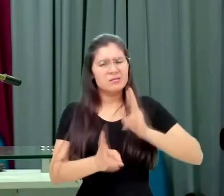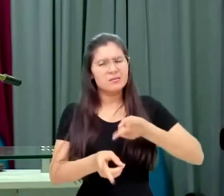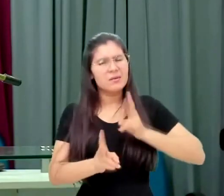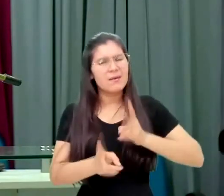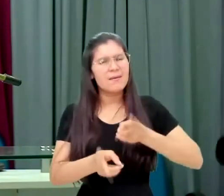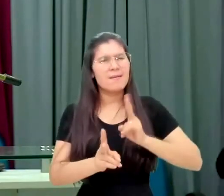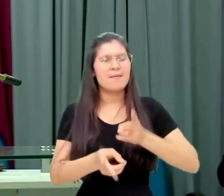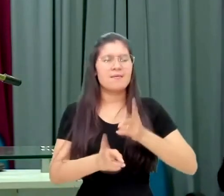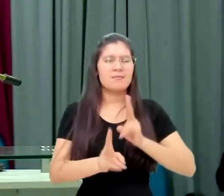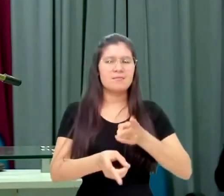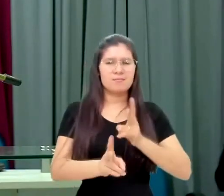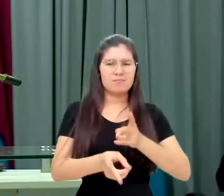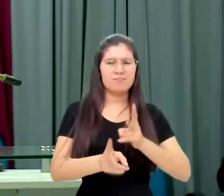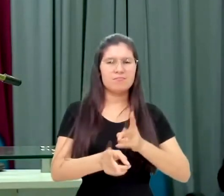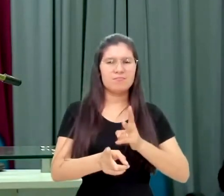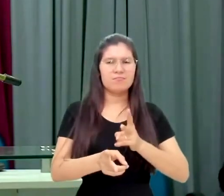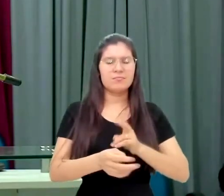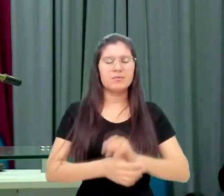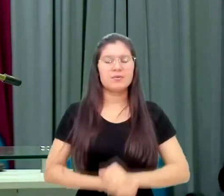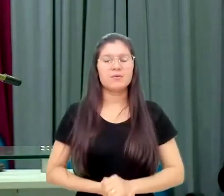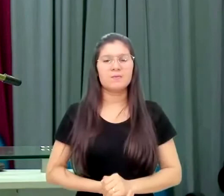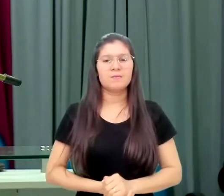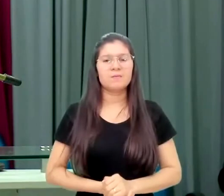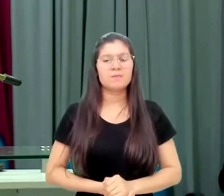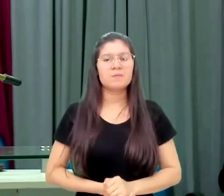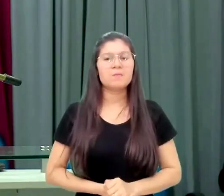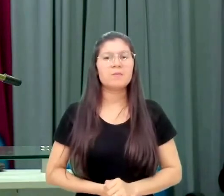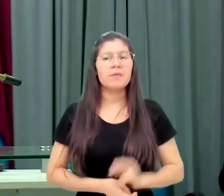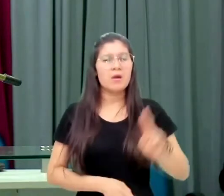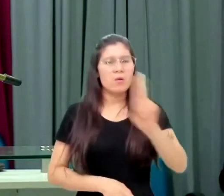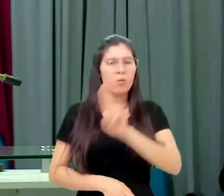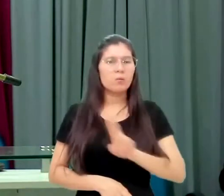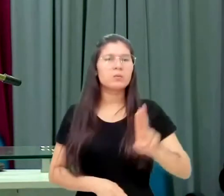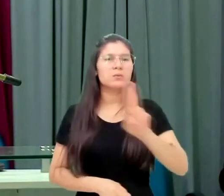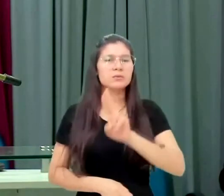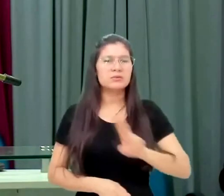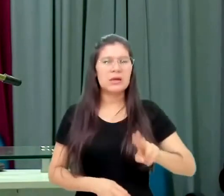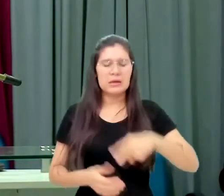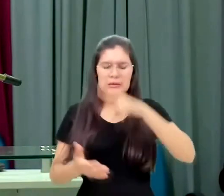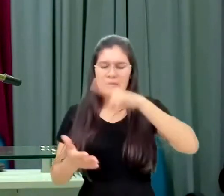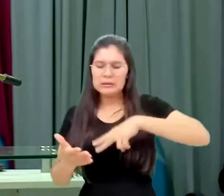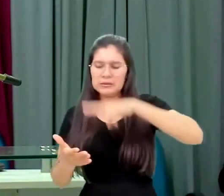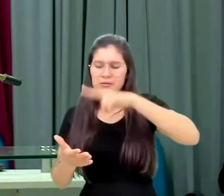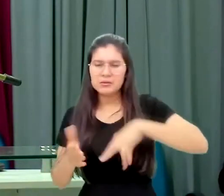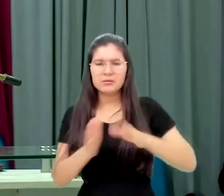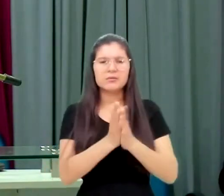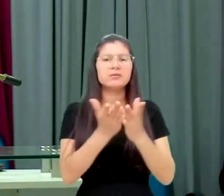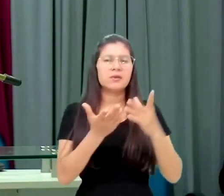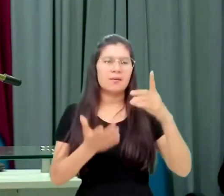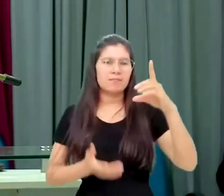vidas estejamos nós utilizando-nos das Sagradas Escrituras. Amém?